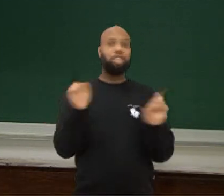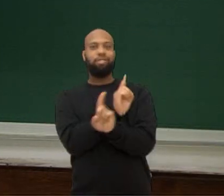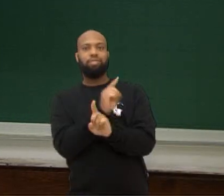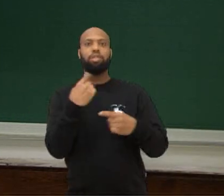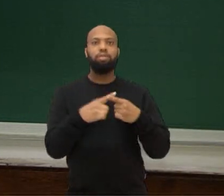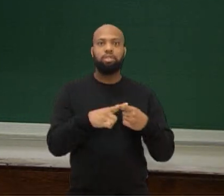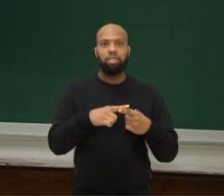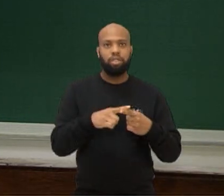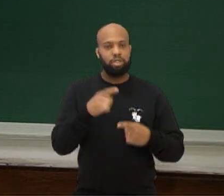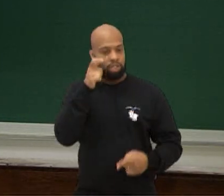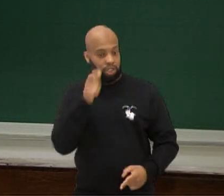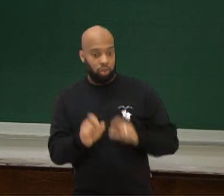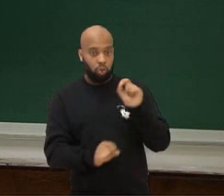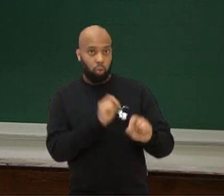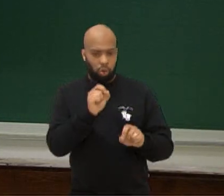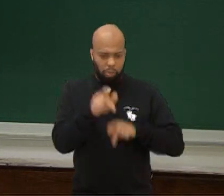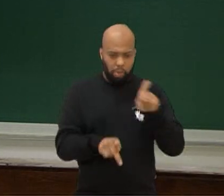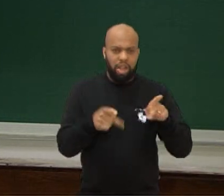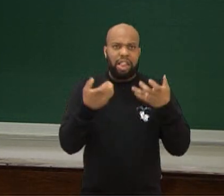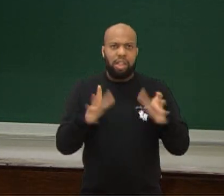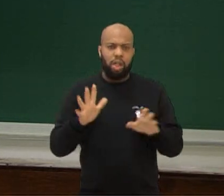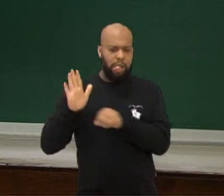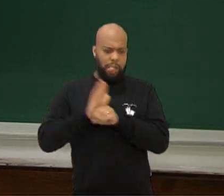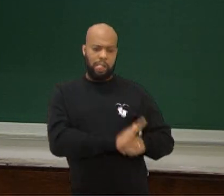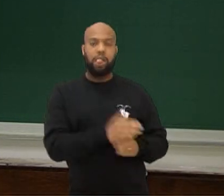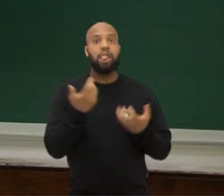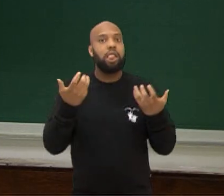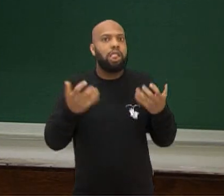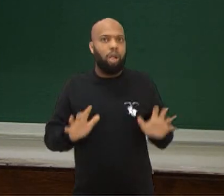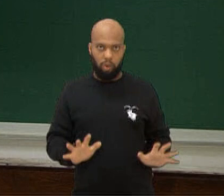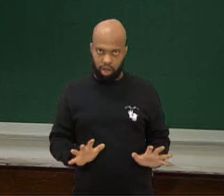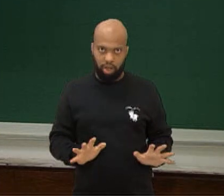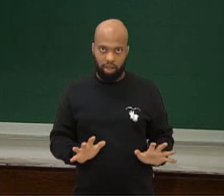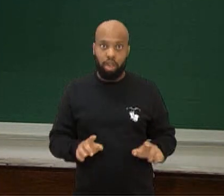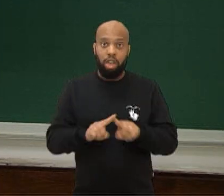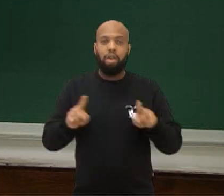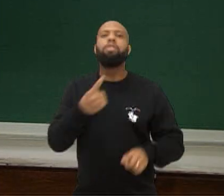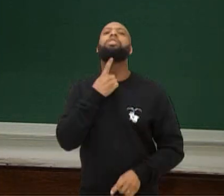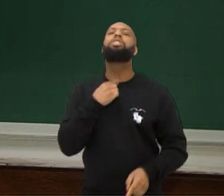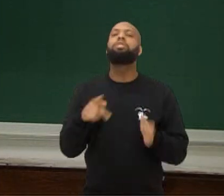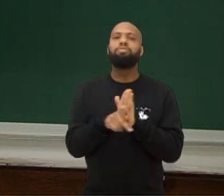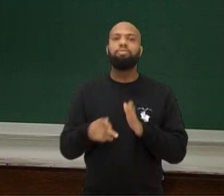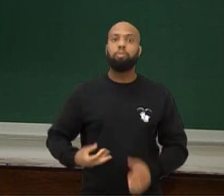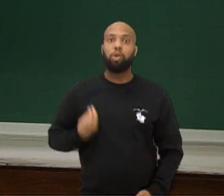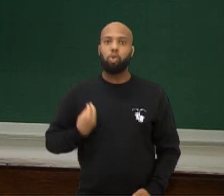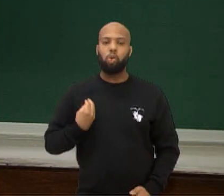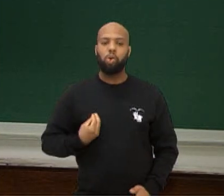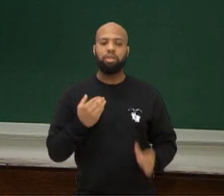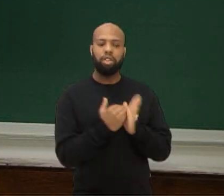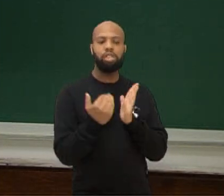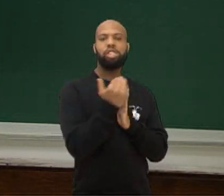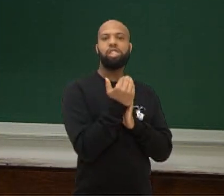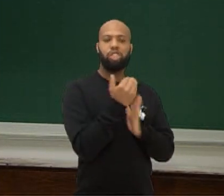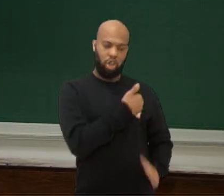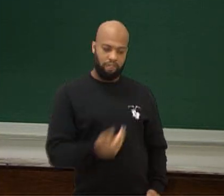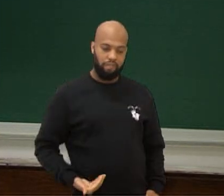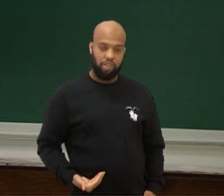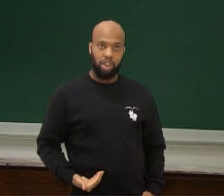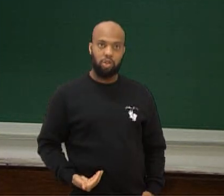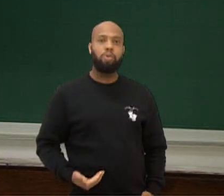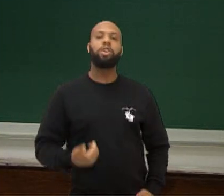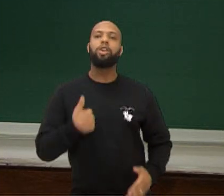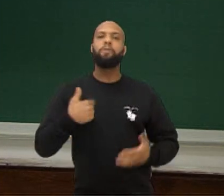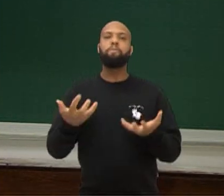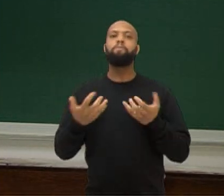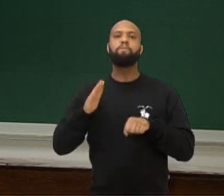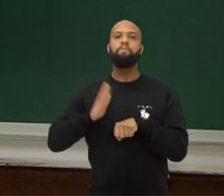da população é não ser oprimida. E a vontade daqueles que estão acima no governo é que a sua